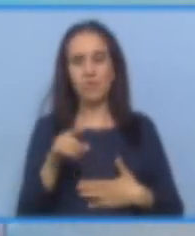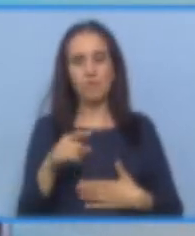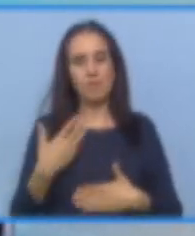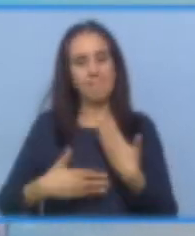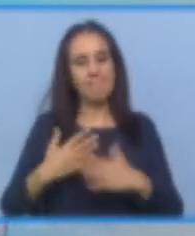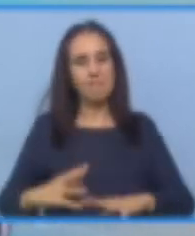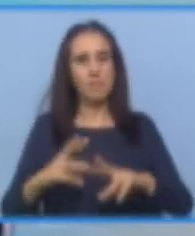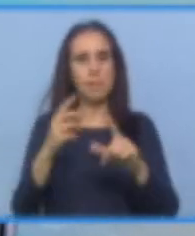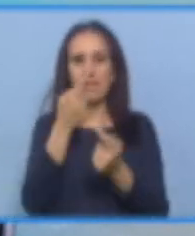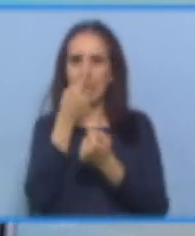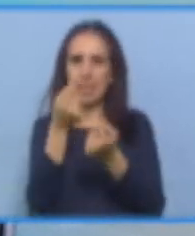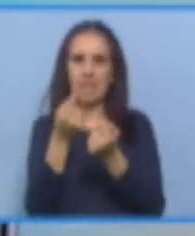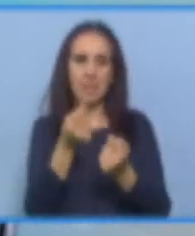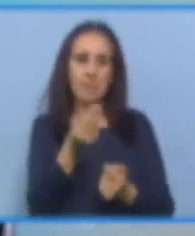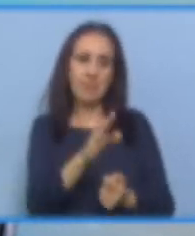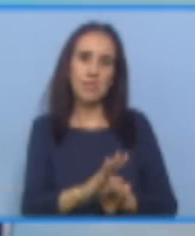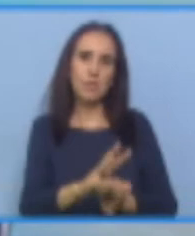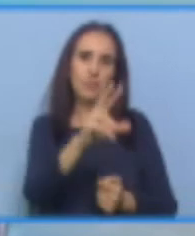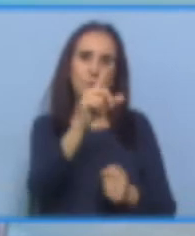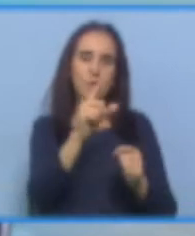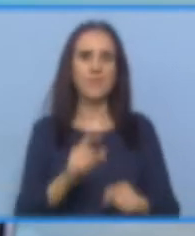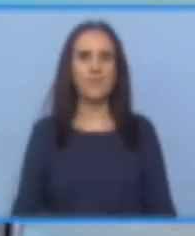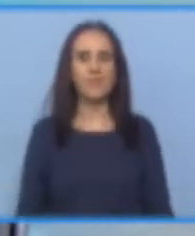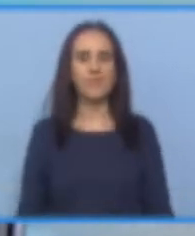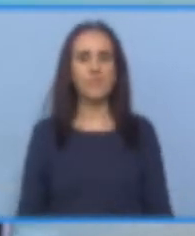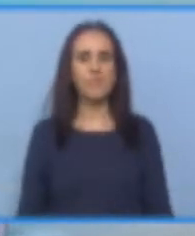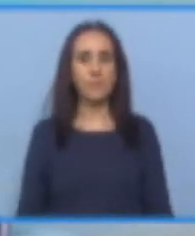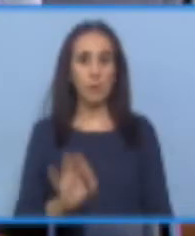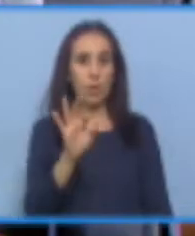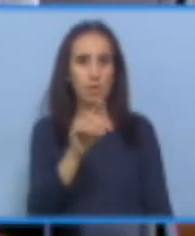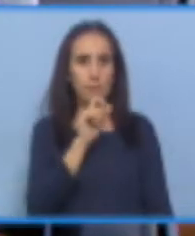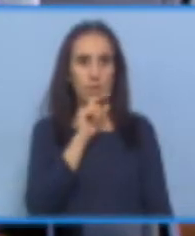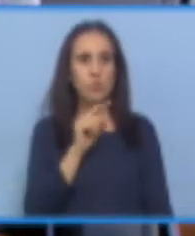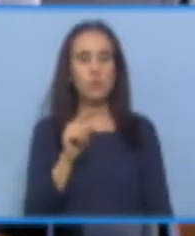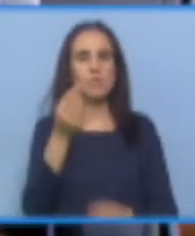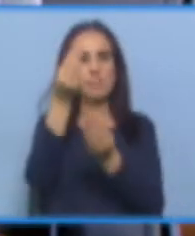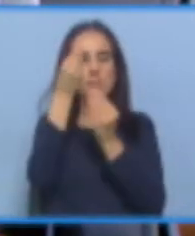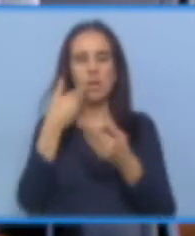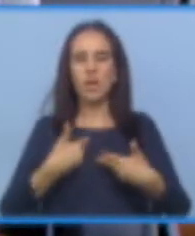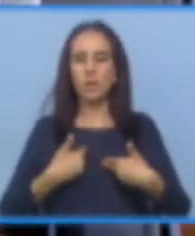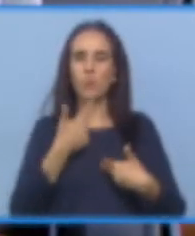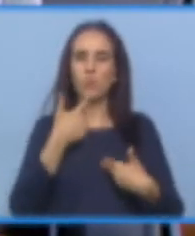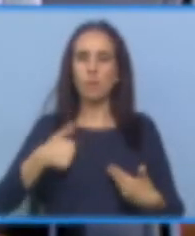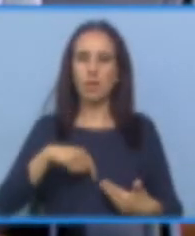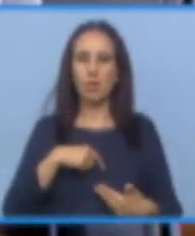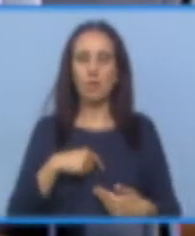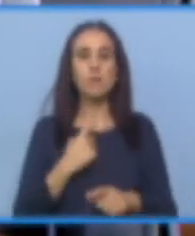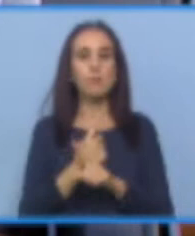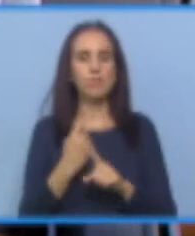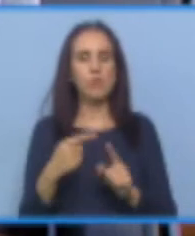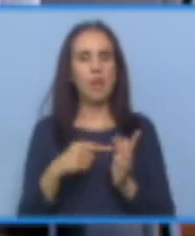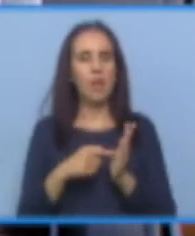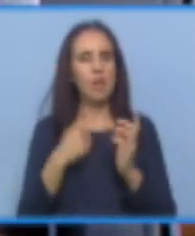crescimento à semelhança do crescimento daquela criança. Eu posso acrescentar, as catequeses são também uma grande ajuda para nós, porque têm pontos